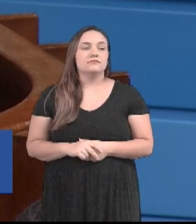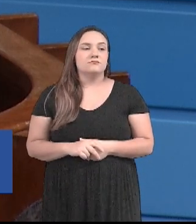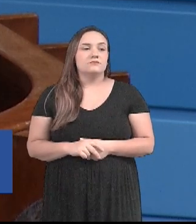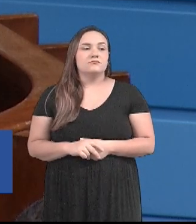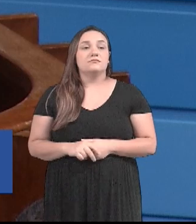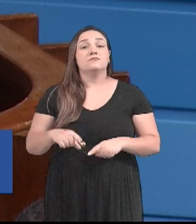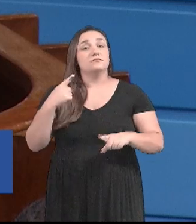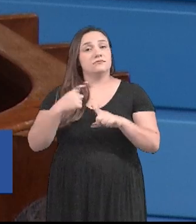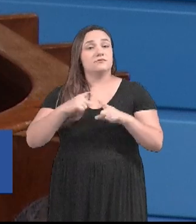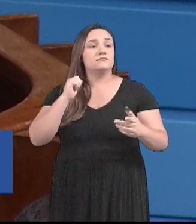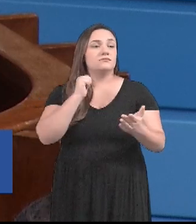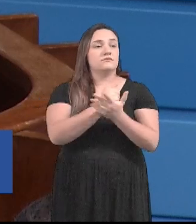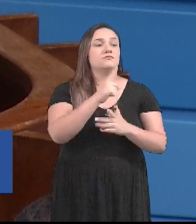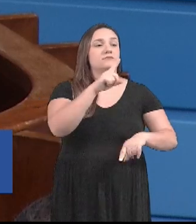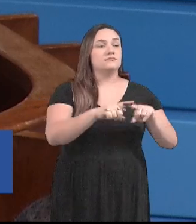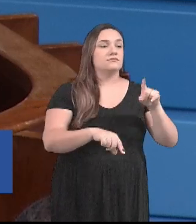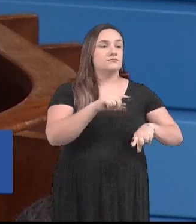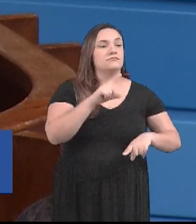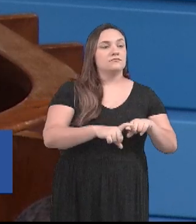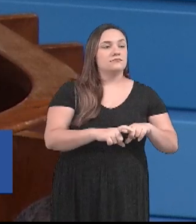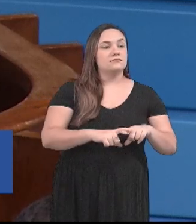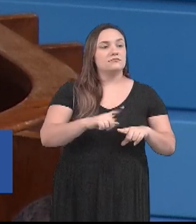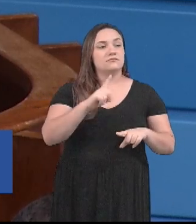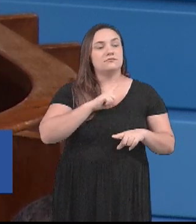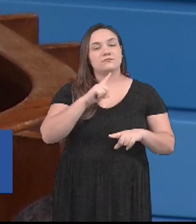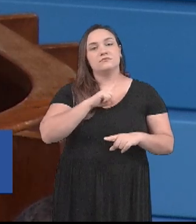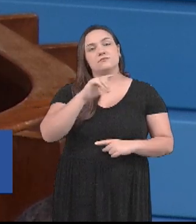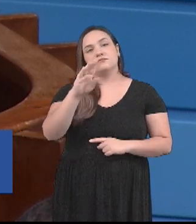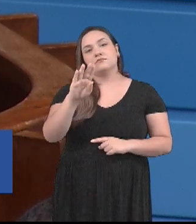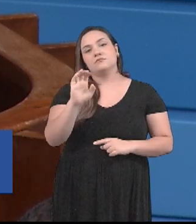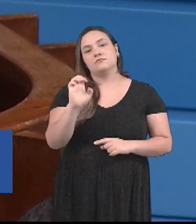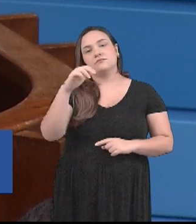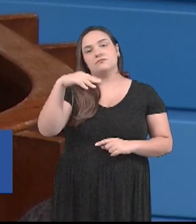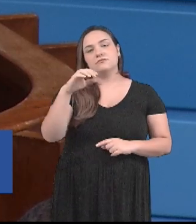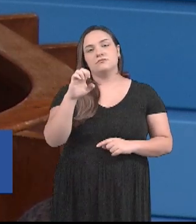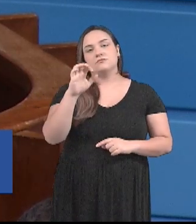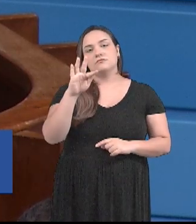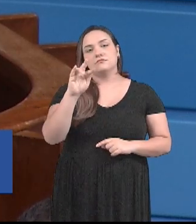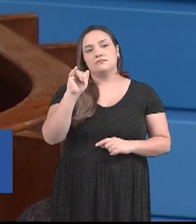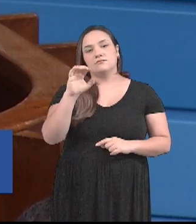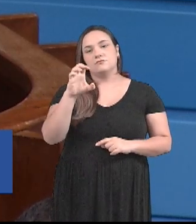um insumo que tem um benefício fiscal